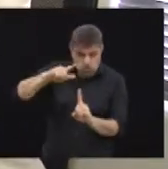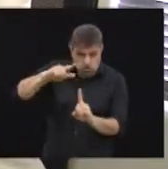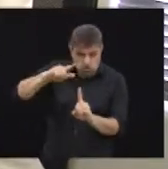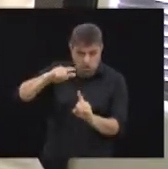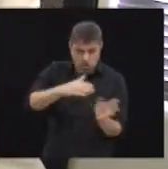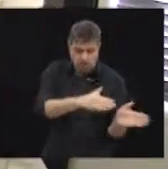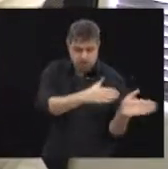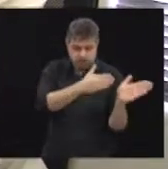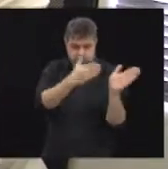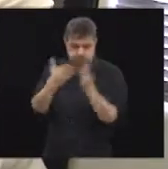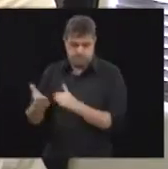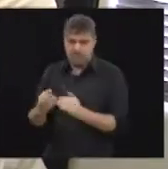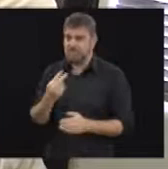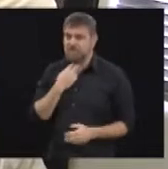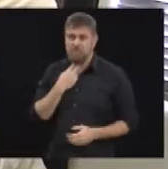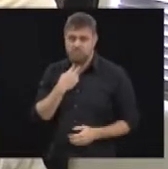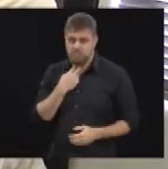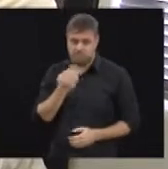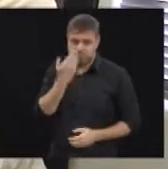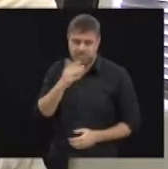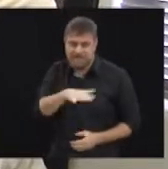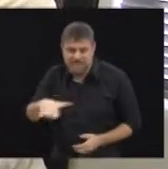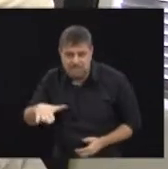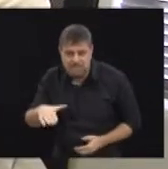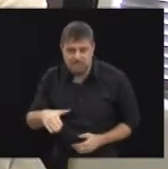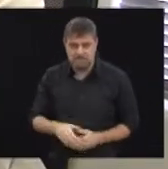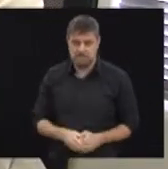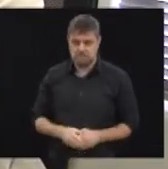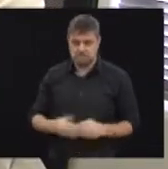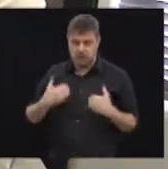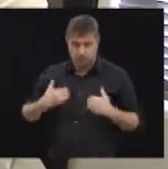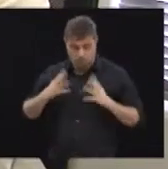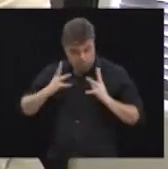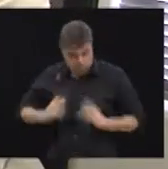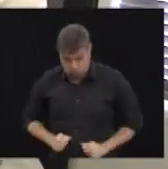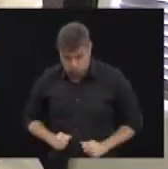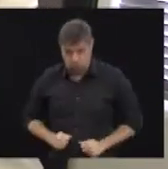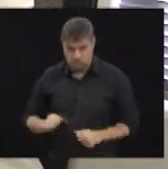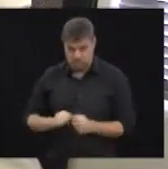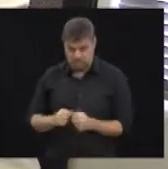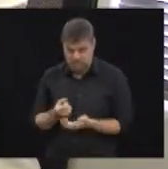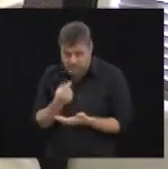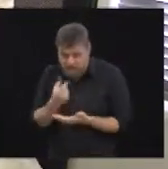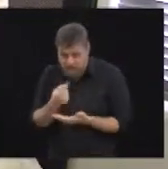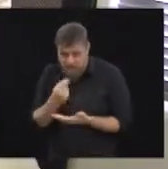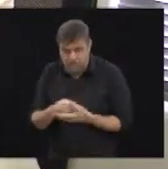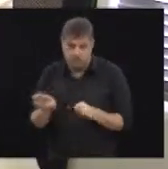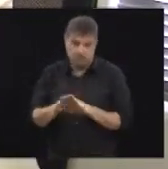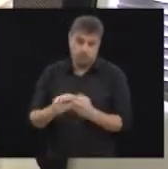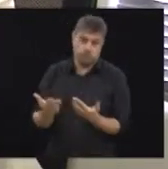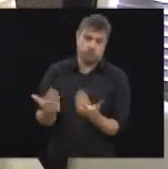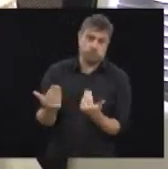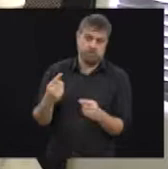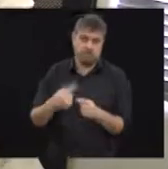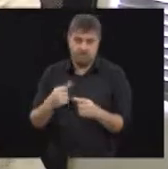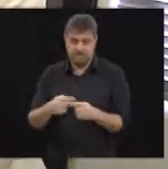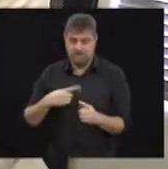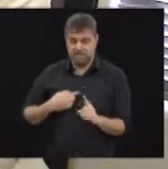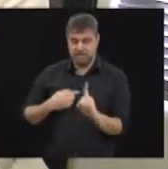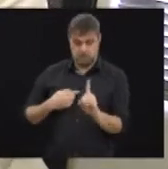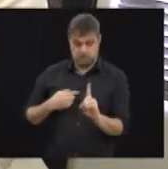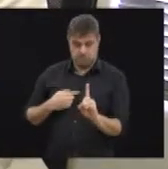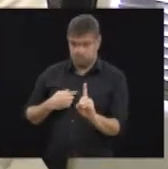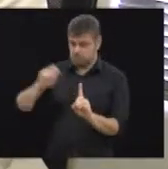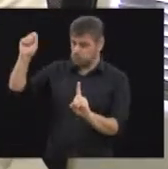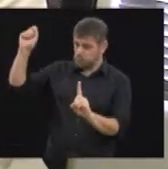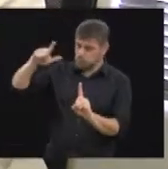exposição solar. Nunca vou despigmentar uma criança ou um jovem, porque teoricamente ele vai ter muito tempo